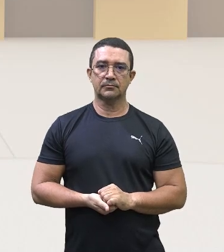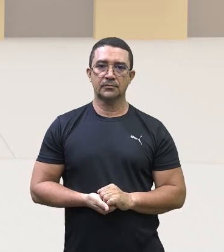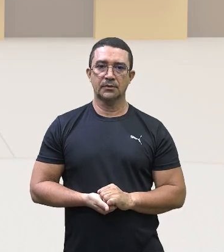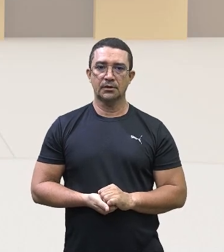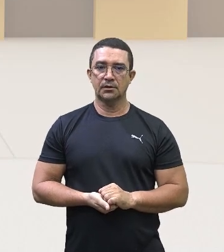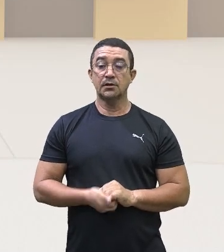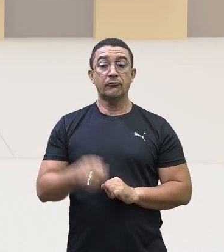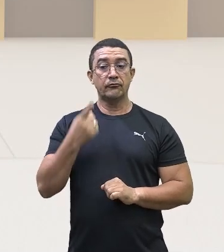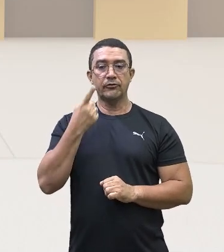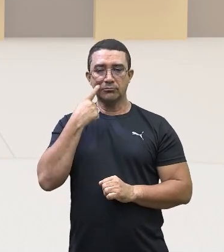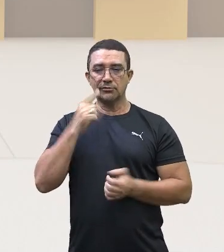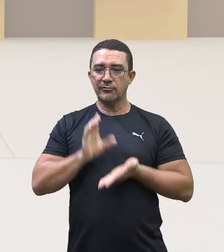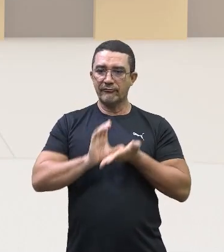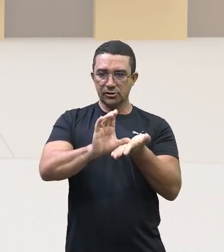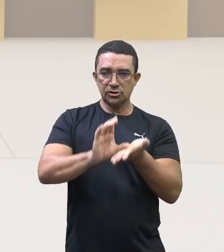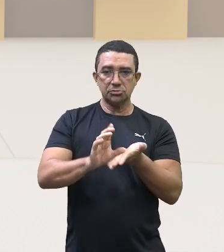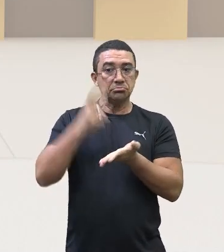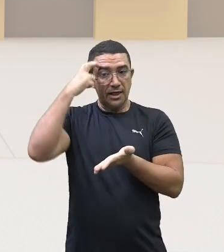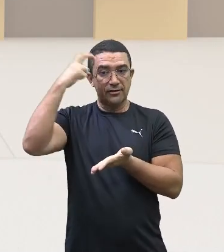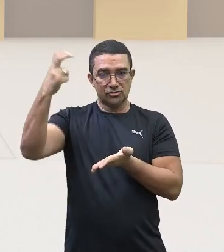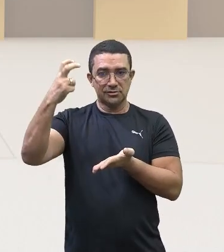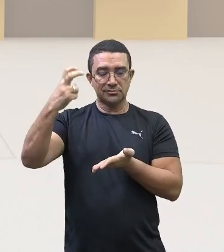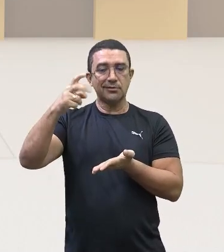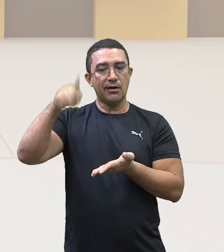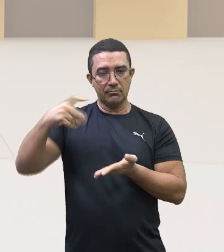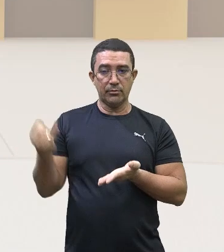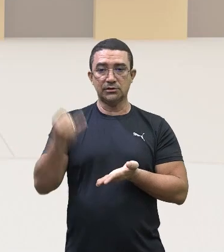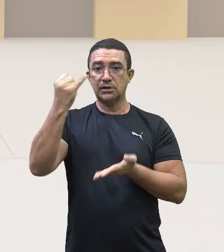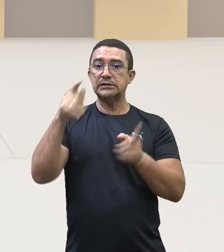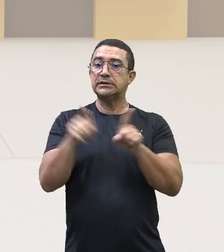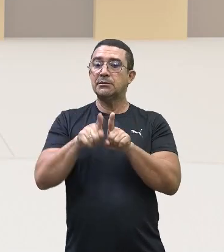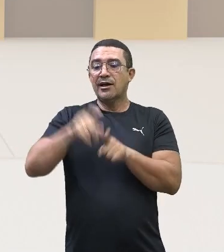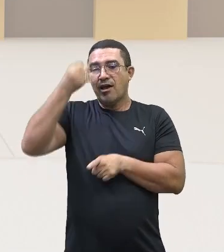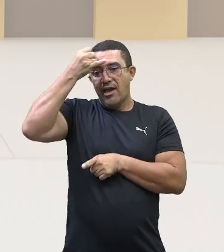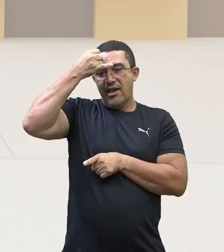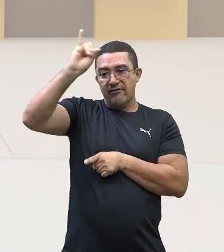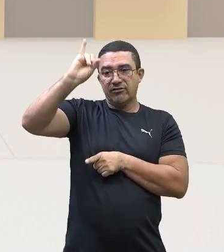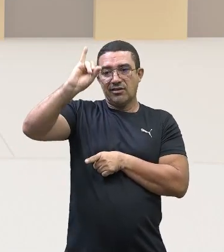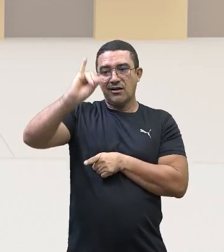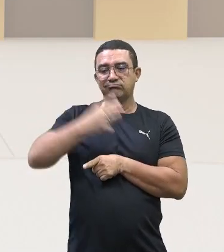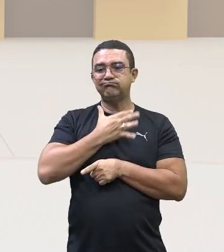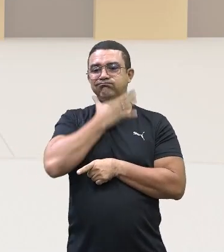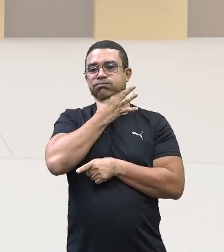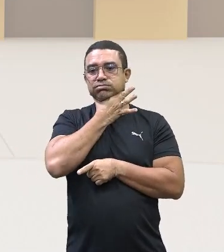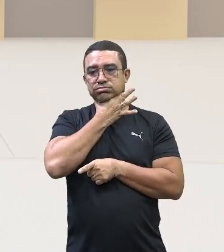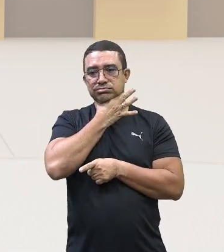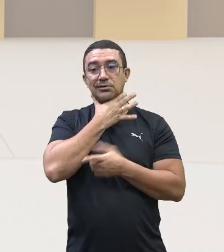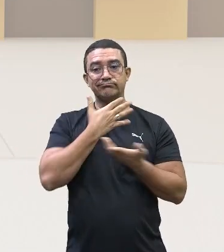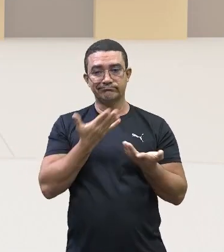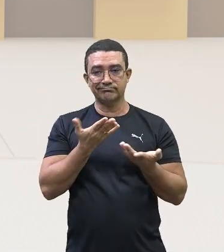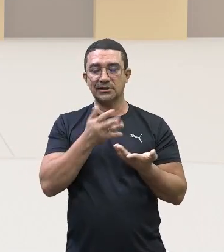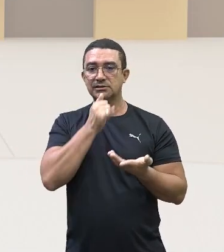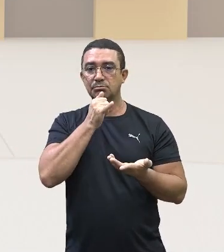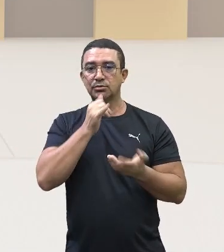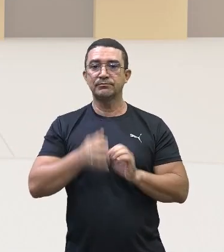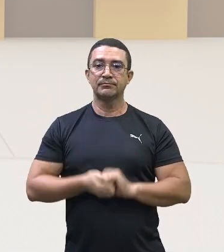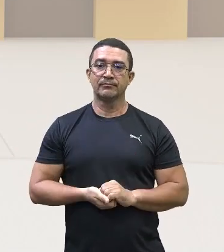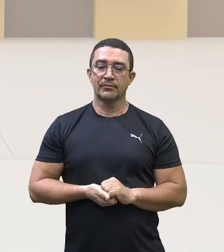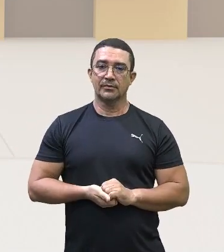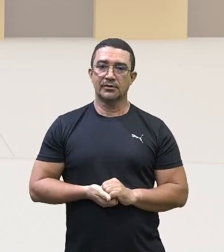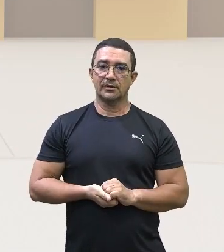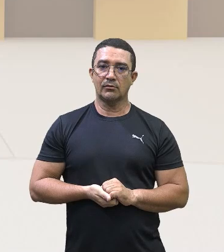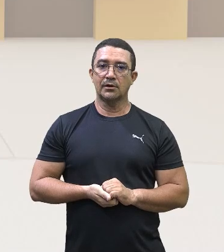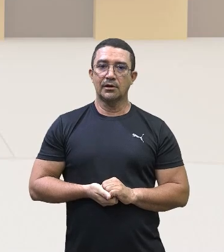Investir com sabedoria, tudo isso é muito importante. Evitar endividamento. Então, repare que tudo que nós estamos falando está conectado. Né? Eu preciso ter